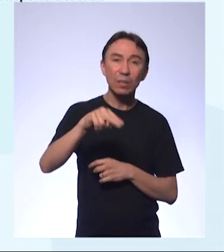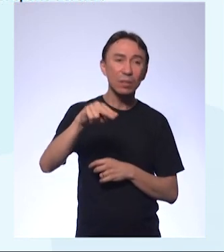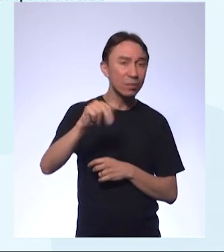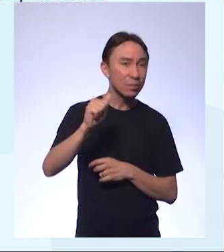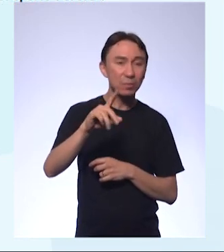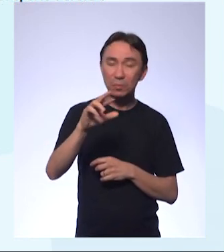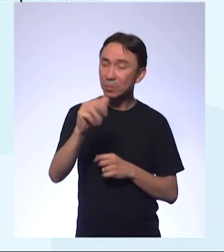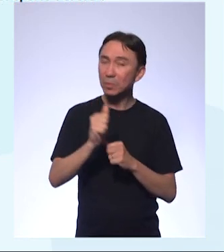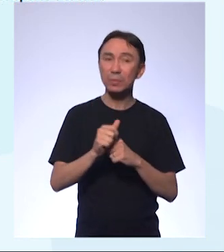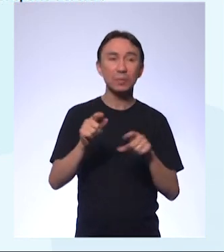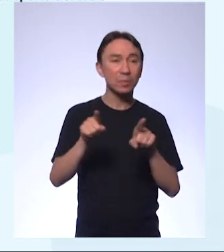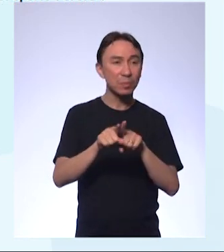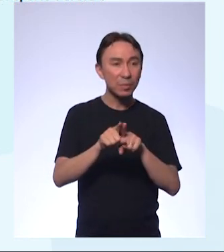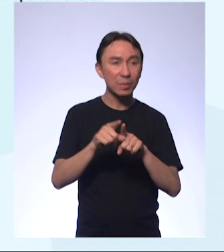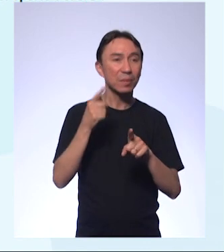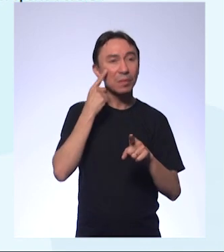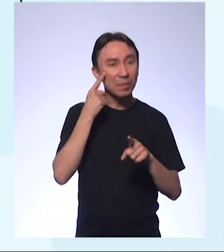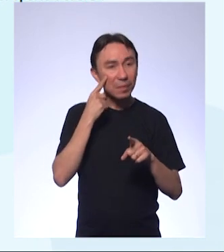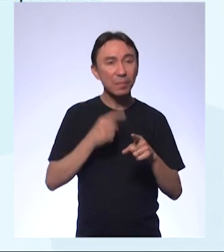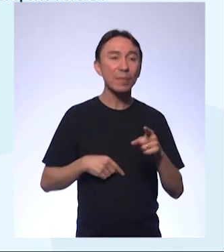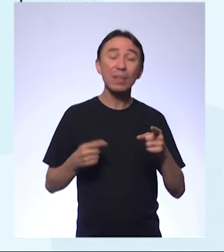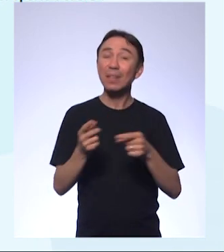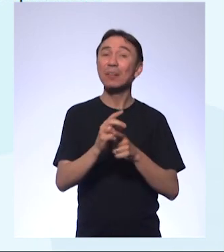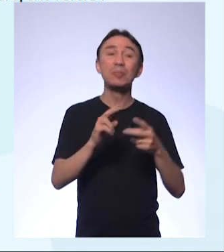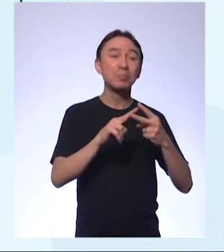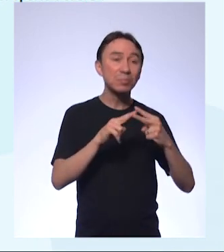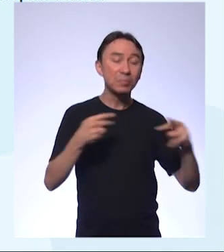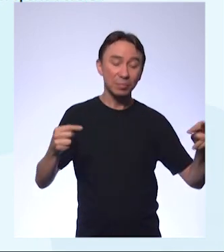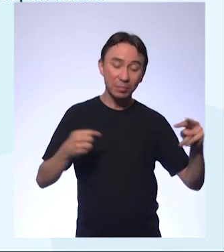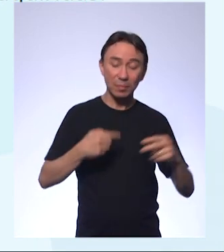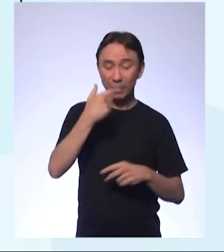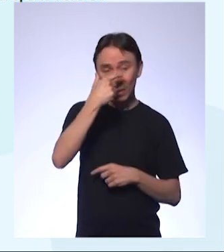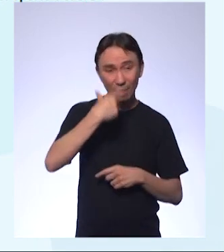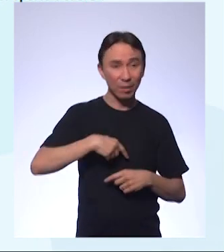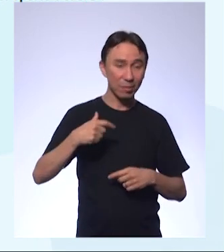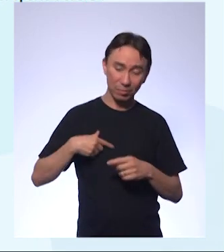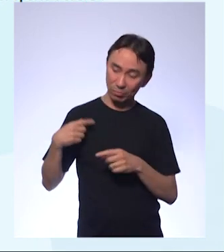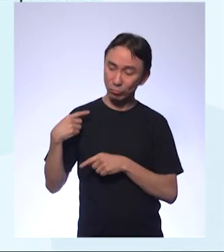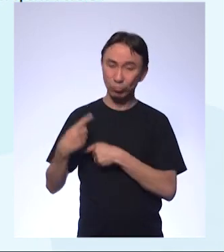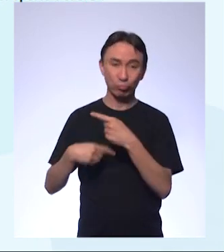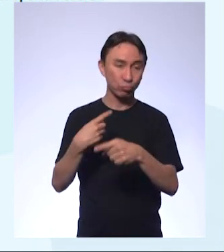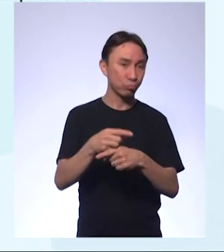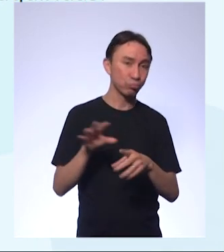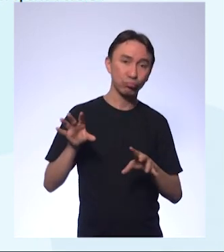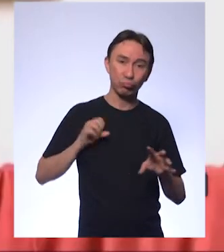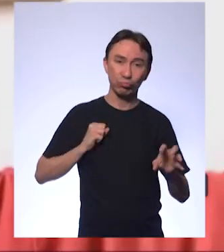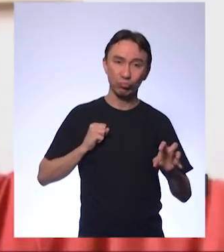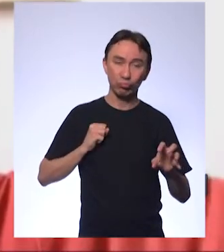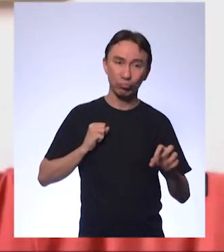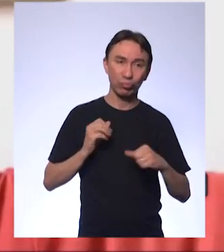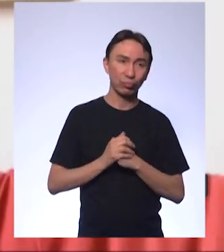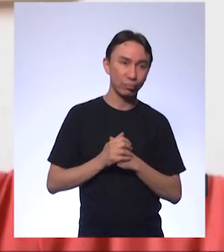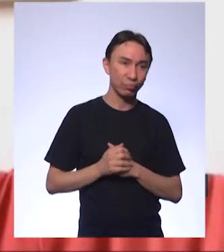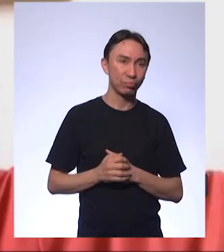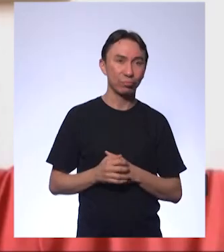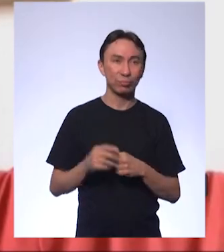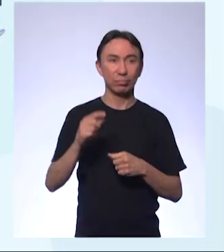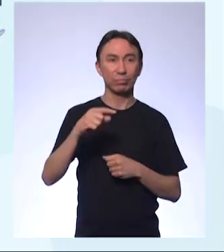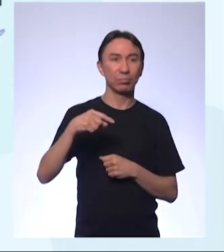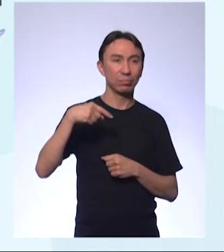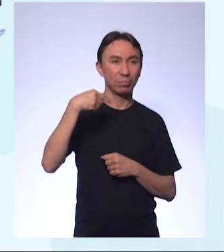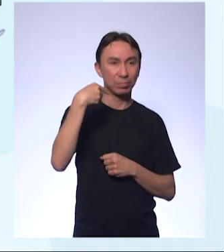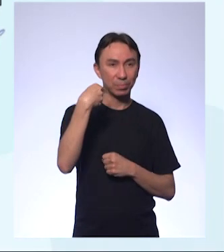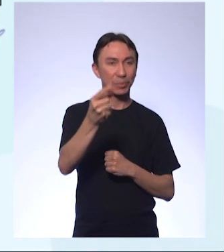e também características genéticas hereditárias, congênitas e adquiridas. Pode passar para o próximo slide?